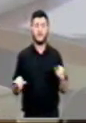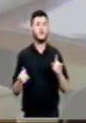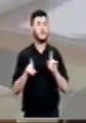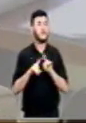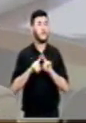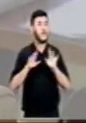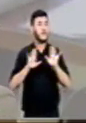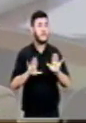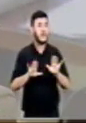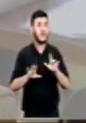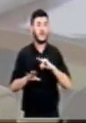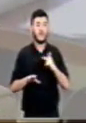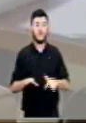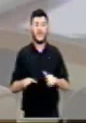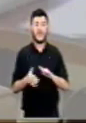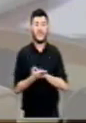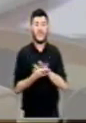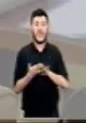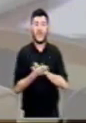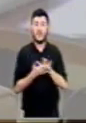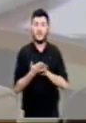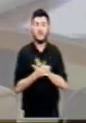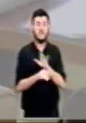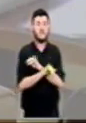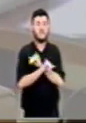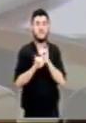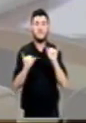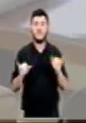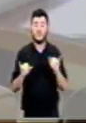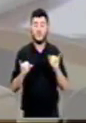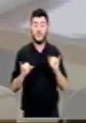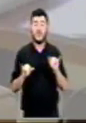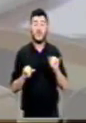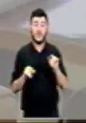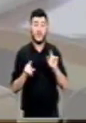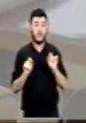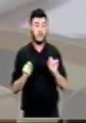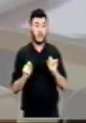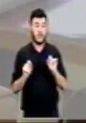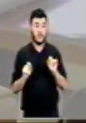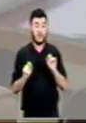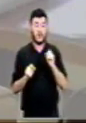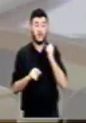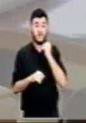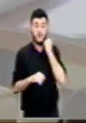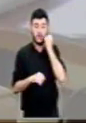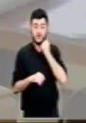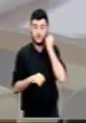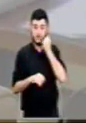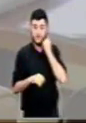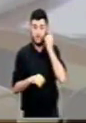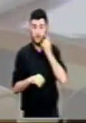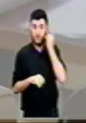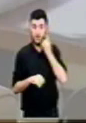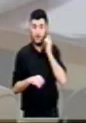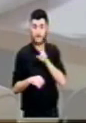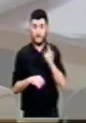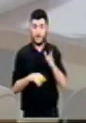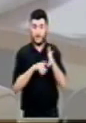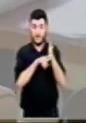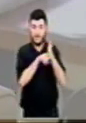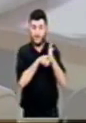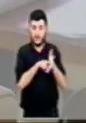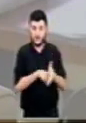que parlamentar tenha figurado formalmente como investigado nos feitos questionados pelo reclamante.